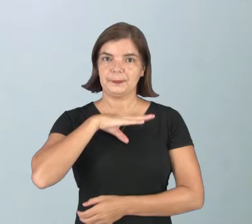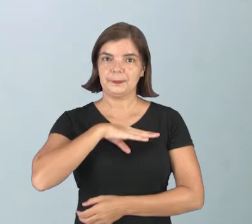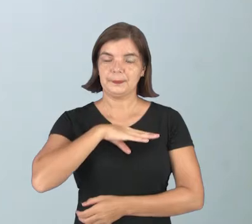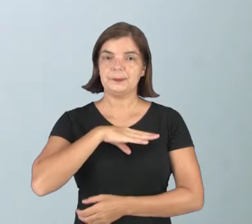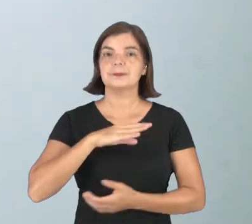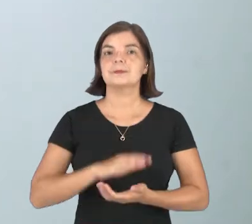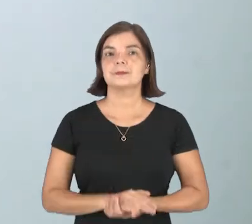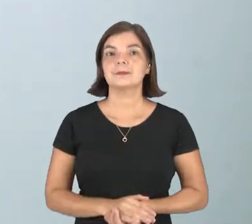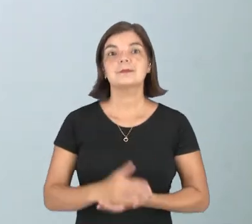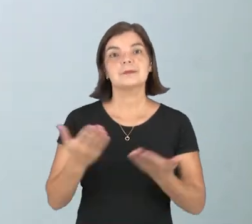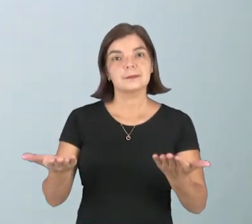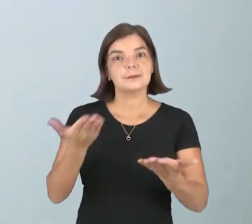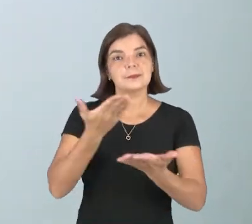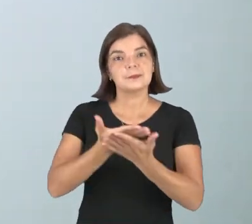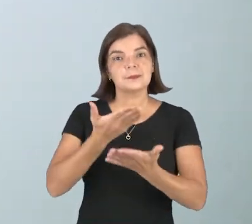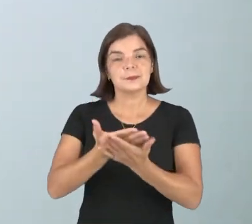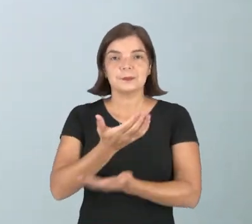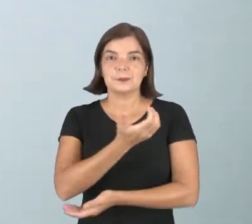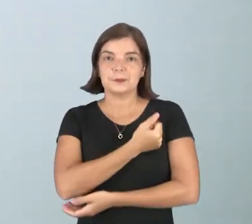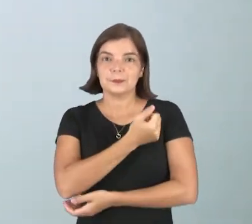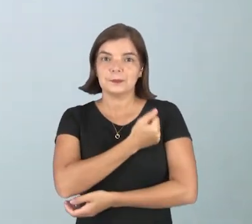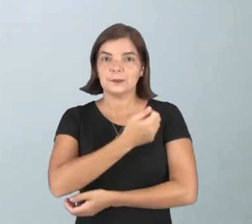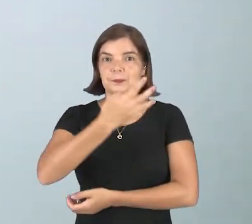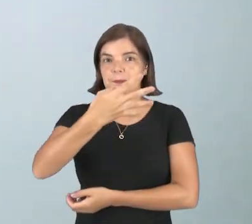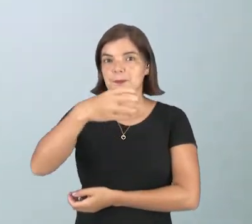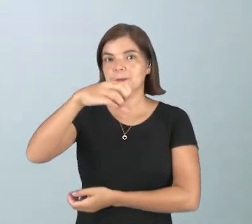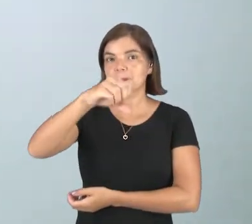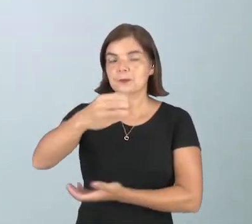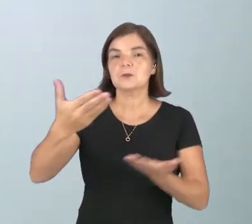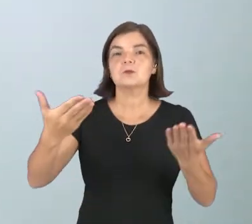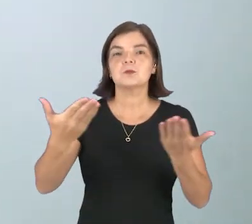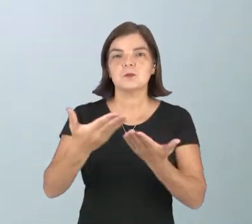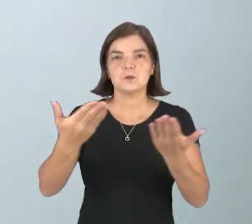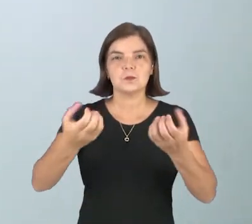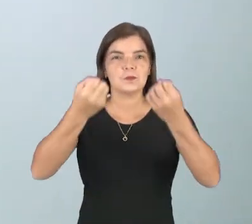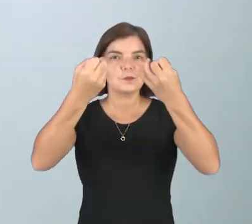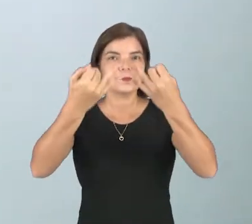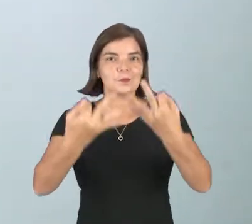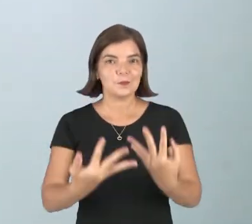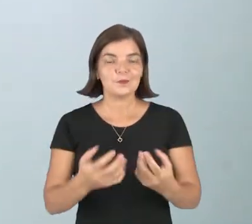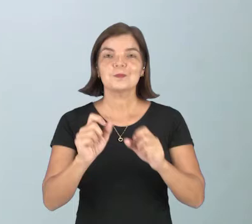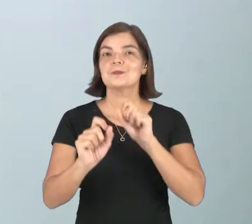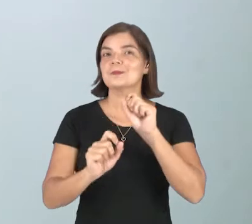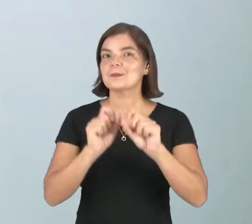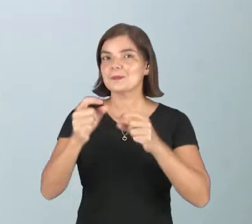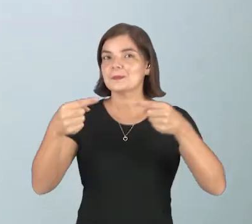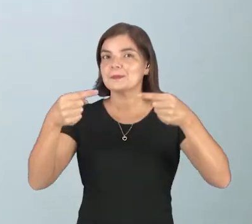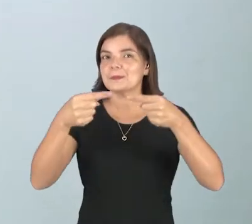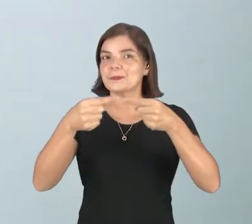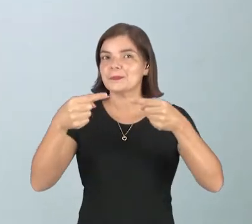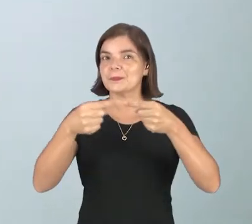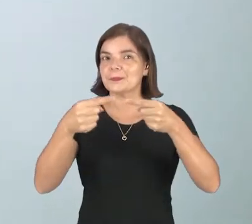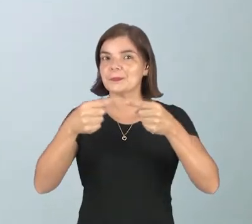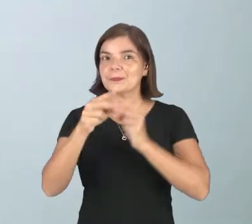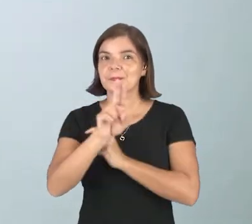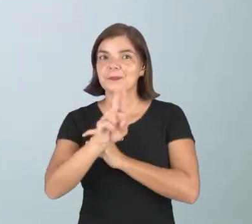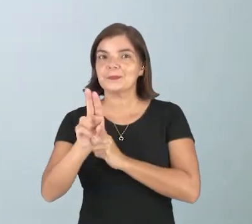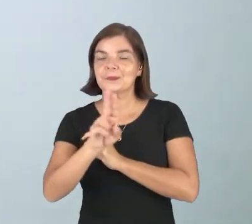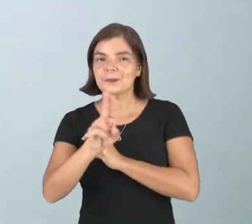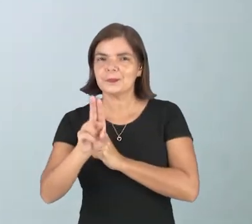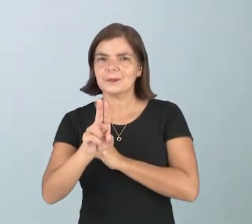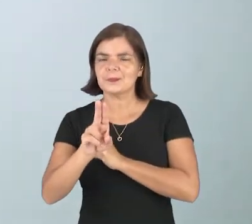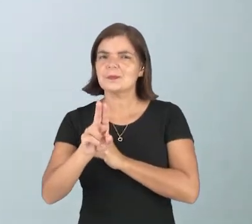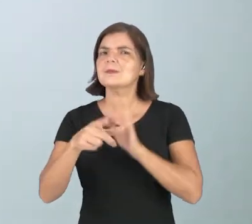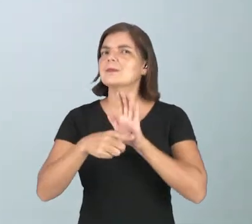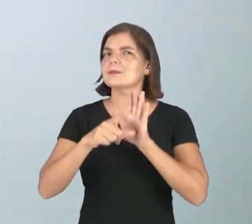portuguesa. Essa é a nossa aula número 49 e hoje nós vamos falar sobre concordância nominal.